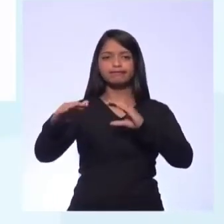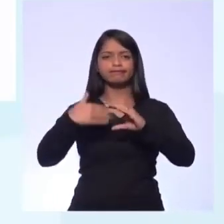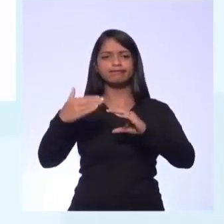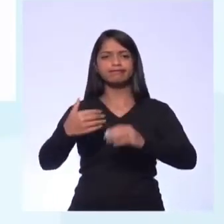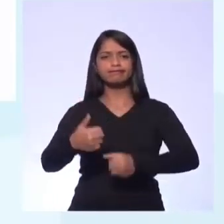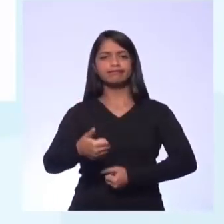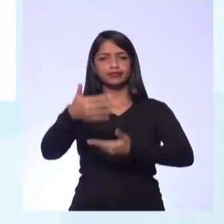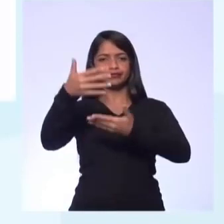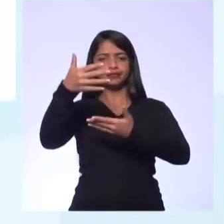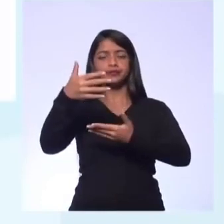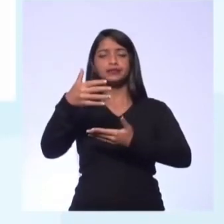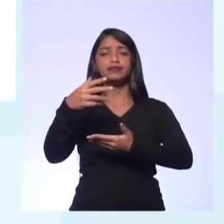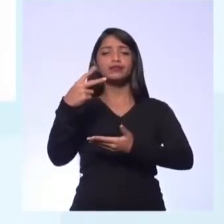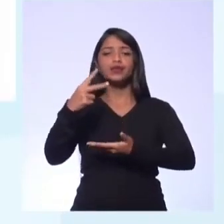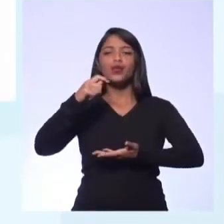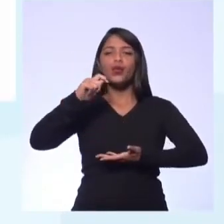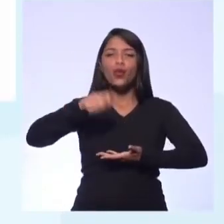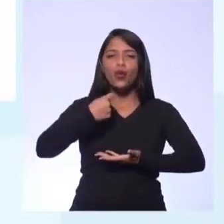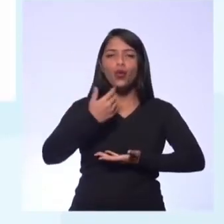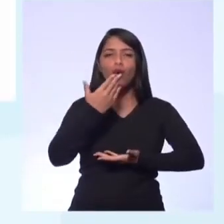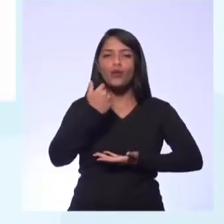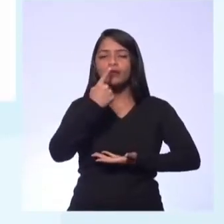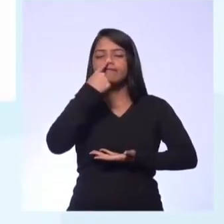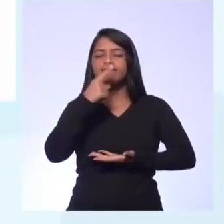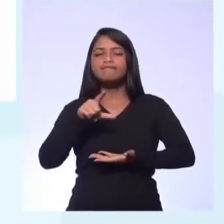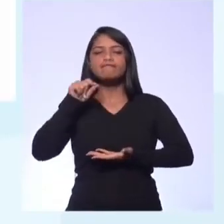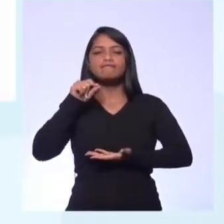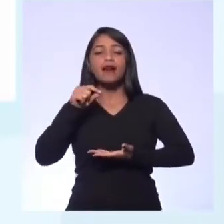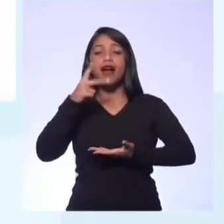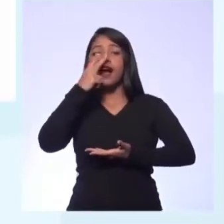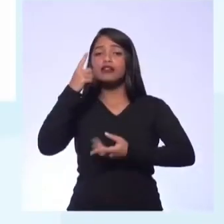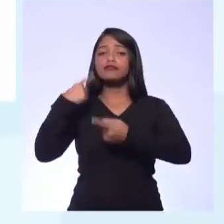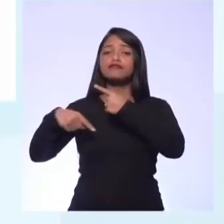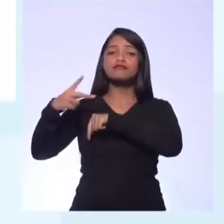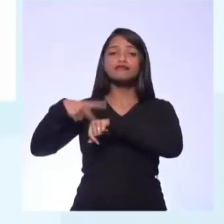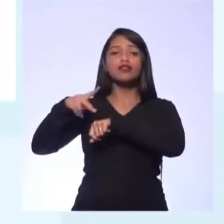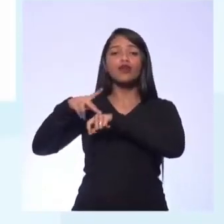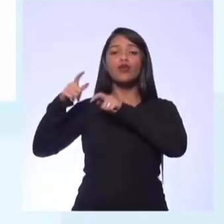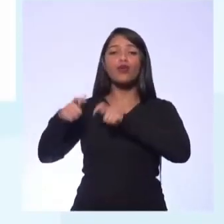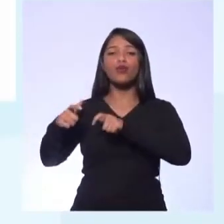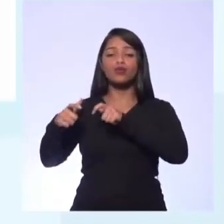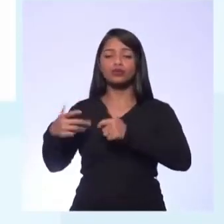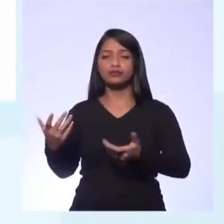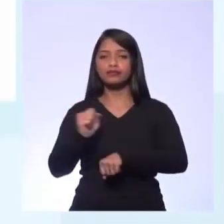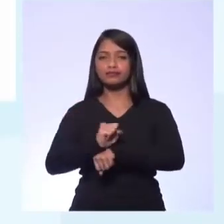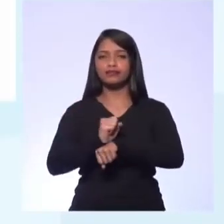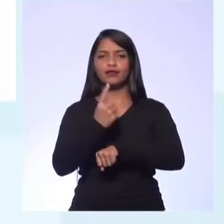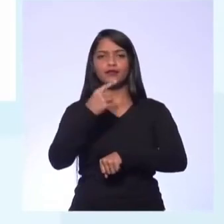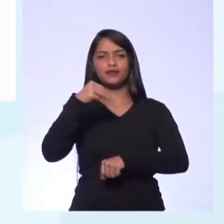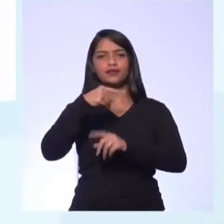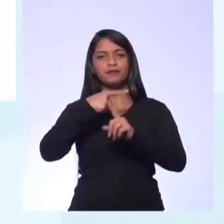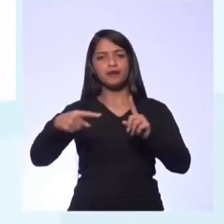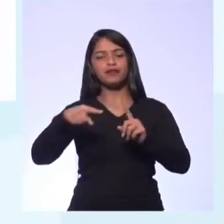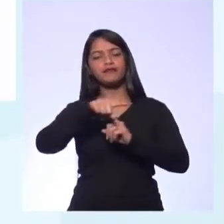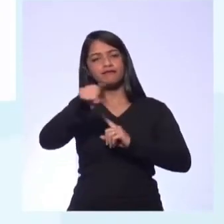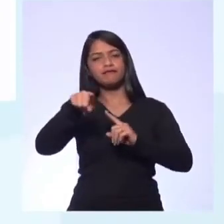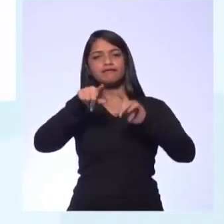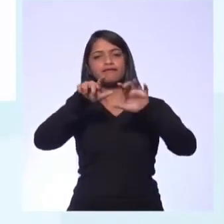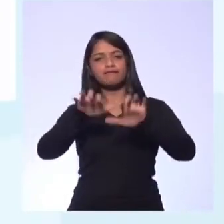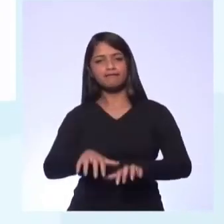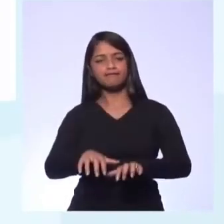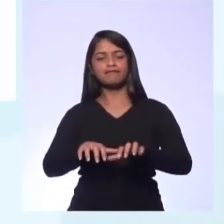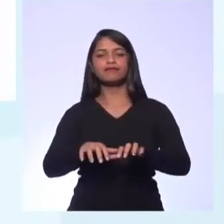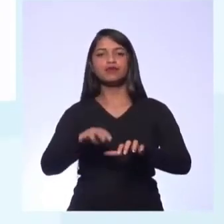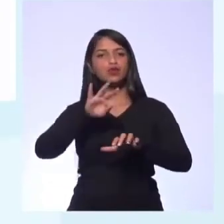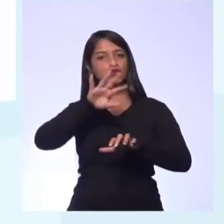prato e vocês vão falar ao país que vocês acham que é a origem dele, certo? Então, 1 minuto e meio no chat, escrevam todos de uma vez